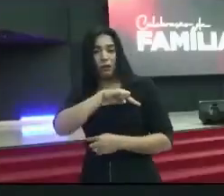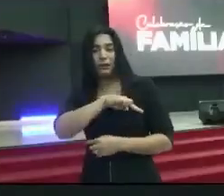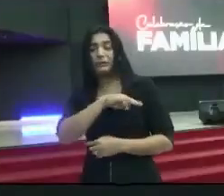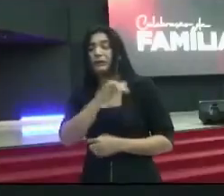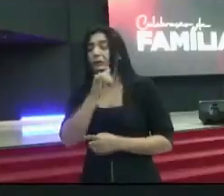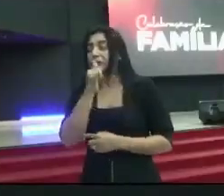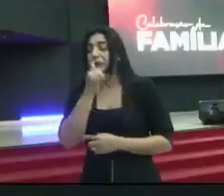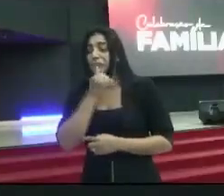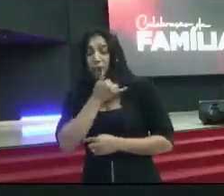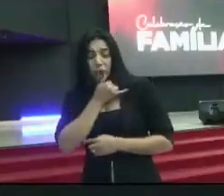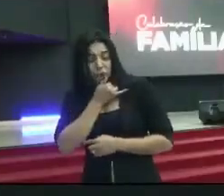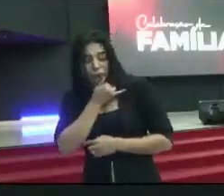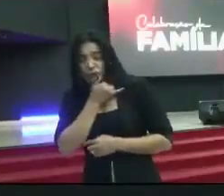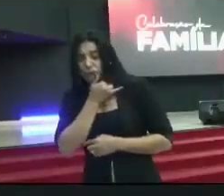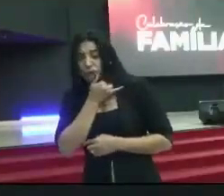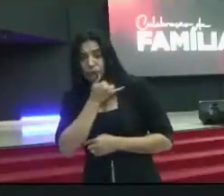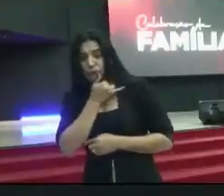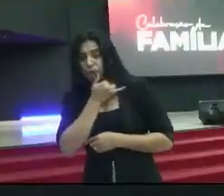triste,